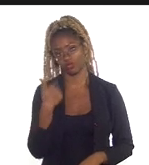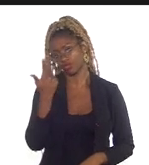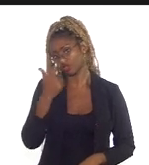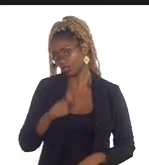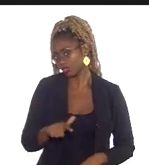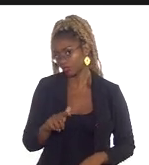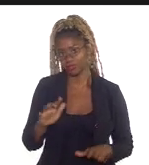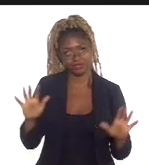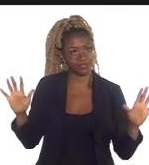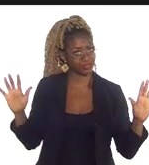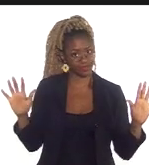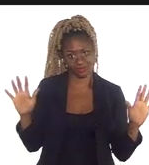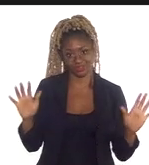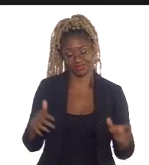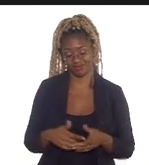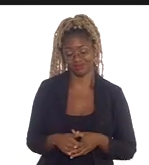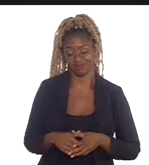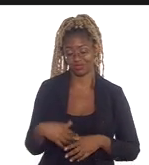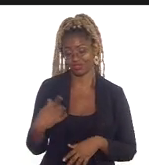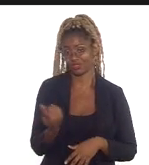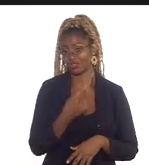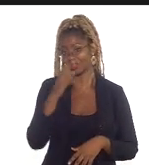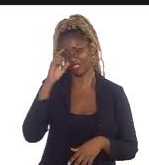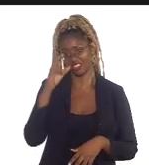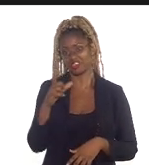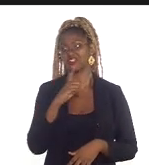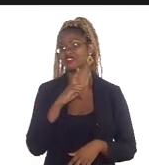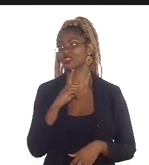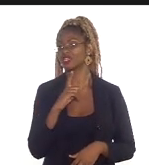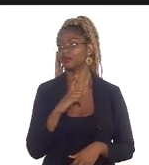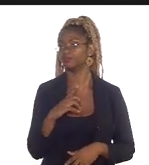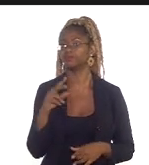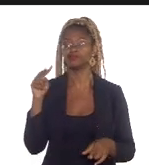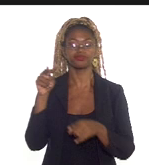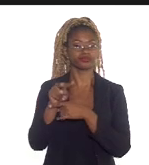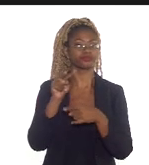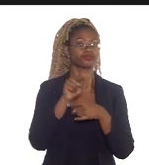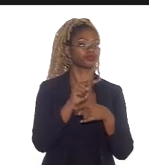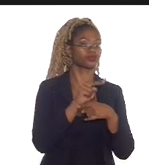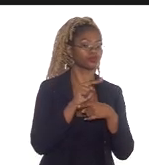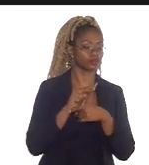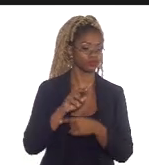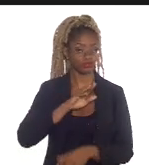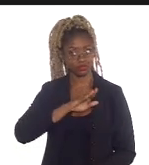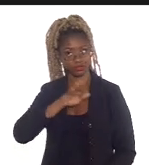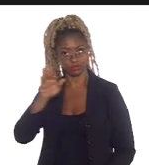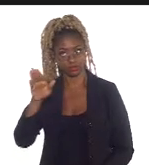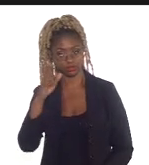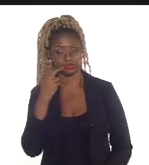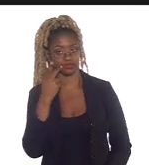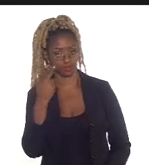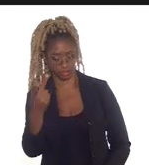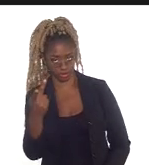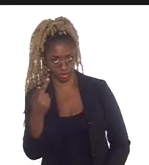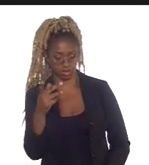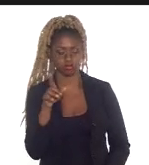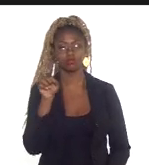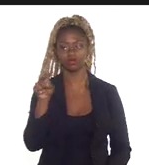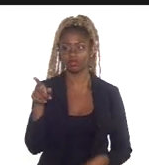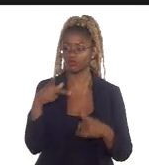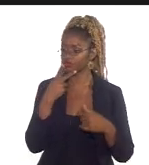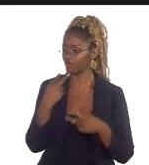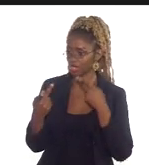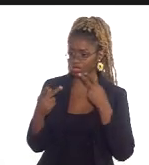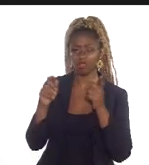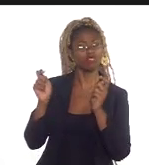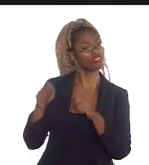pela décima vez, tem interesse. Fiscalização in loco, que foi citado aí, também é possível,